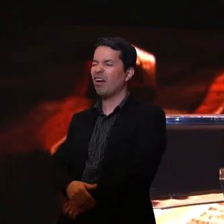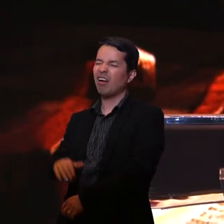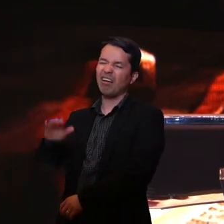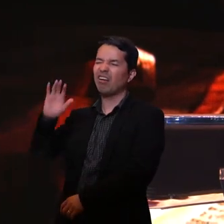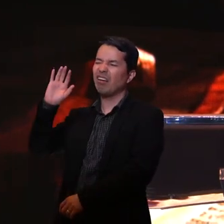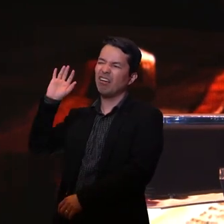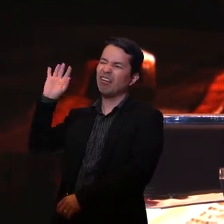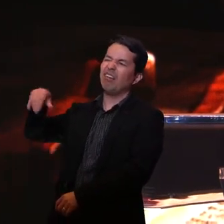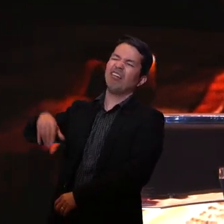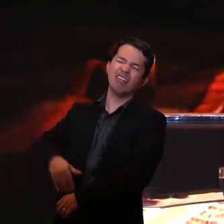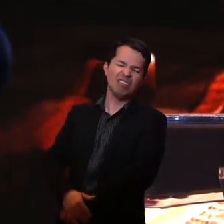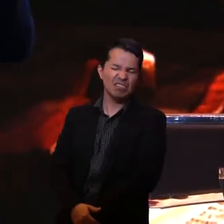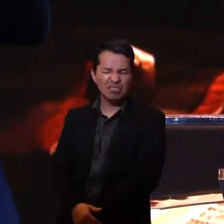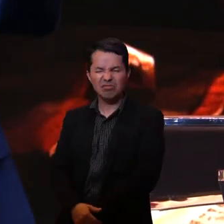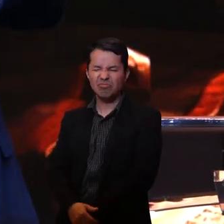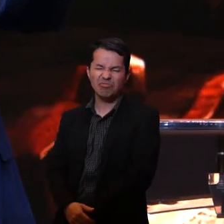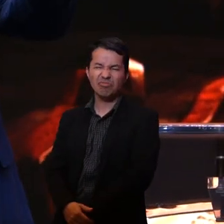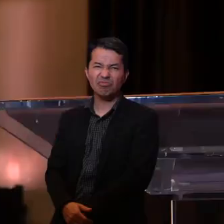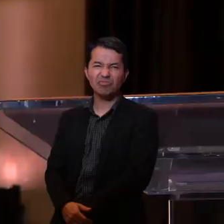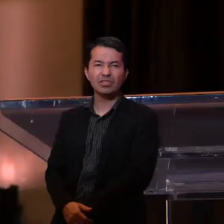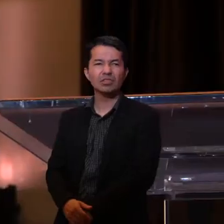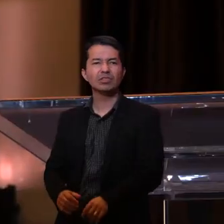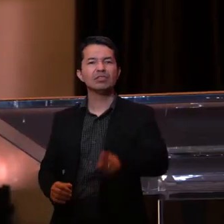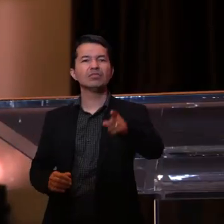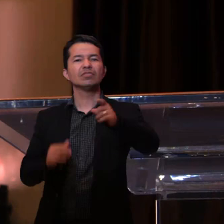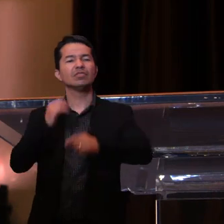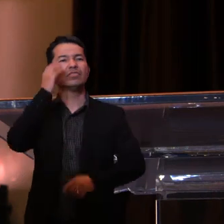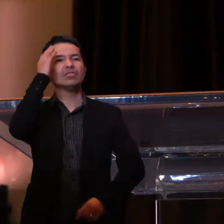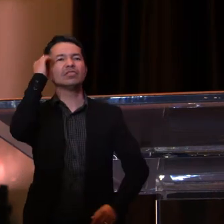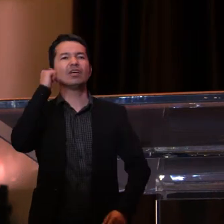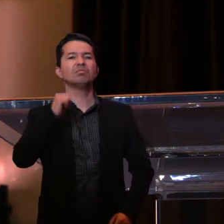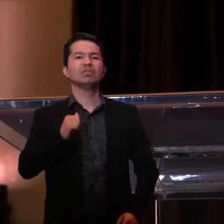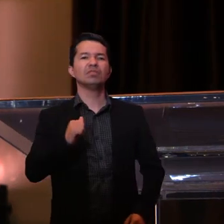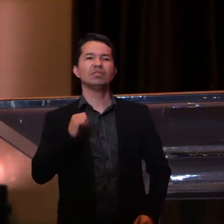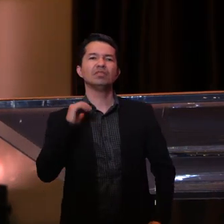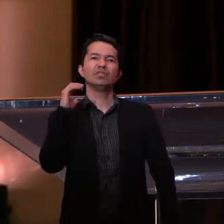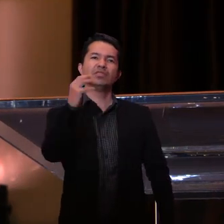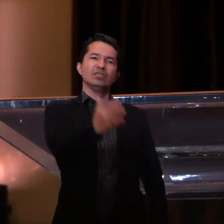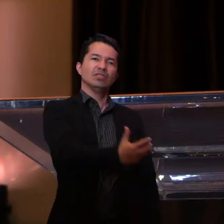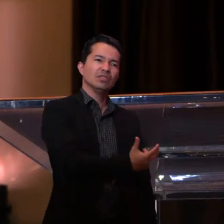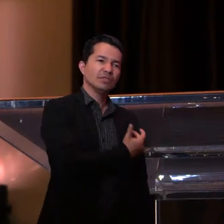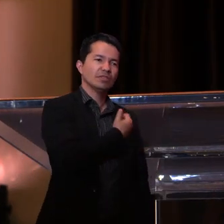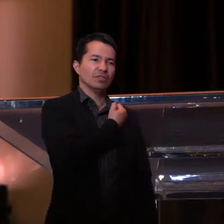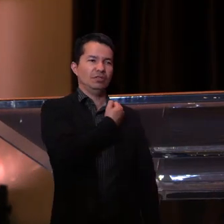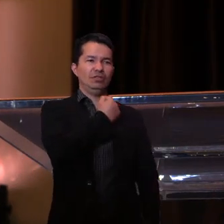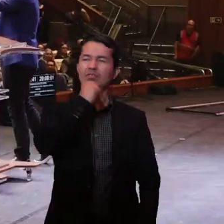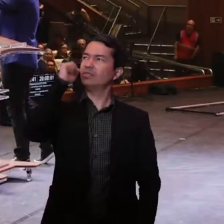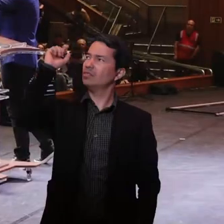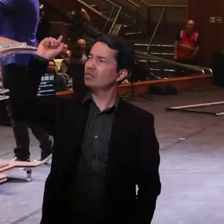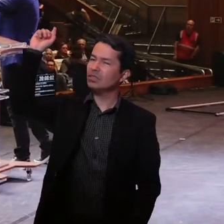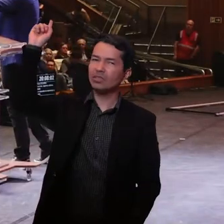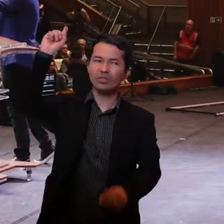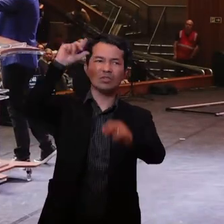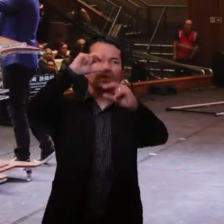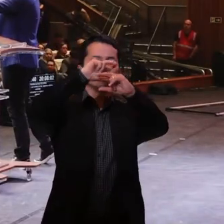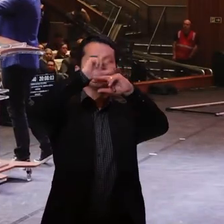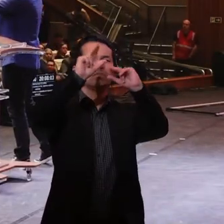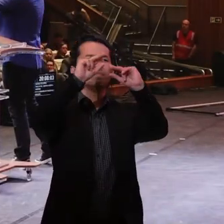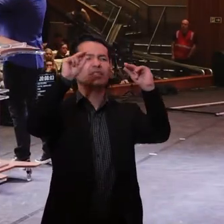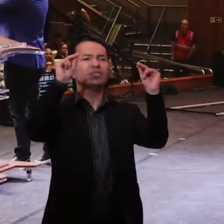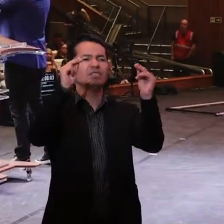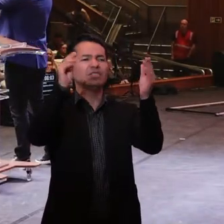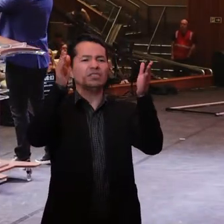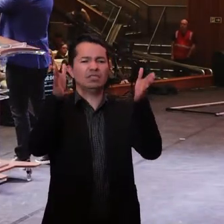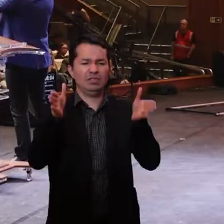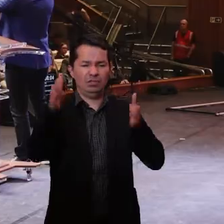Sabe, a salvação, ela é recebida. Ela é uma graça de Deus. Ela